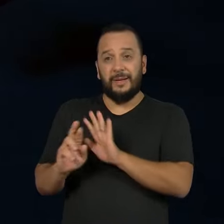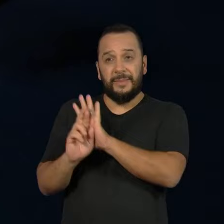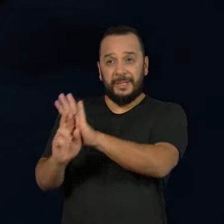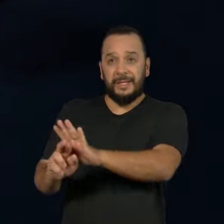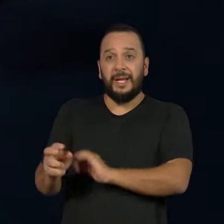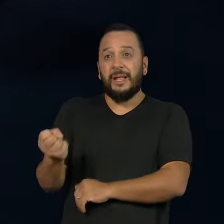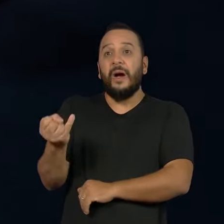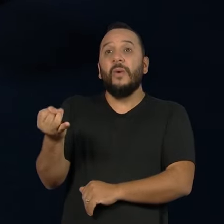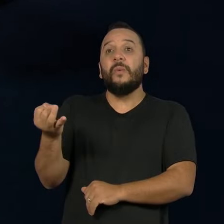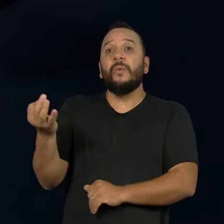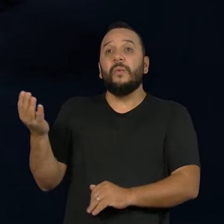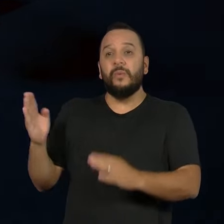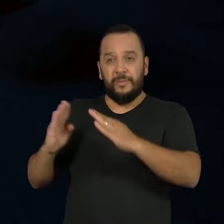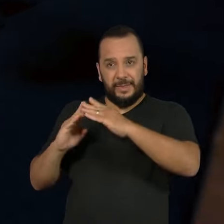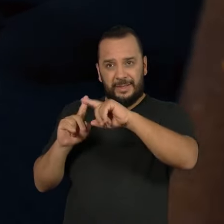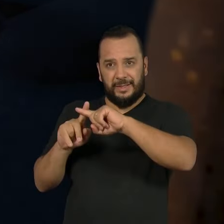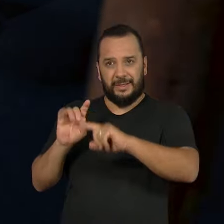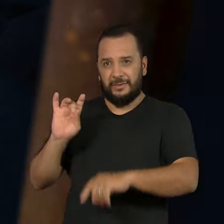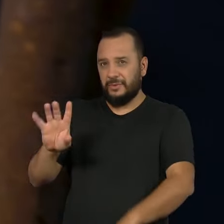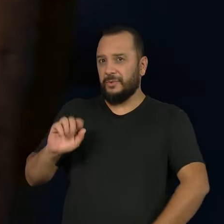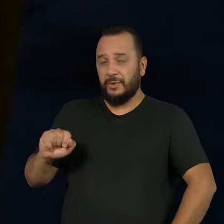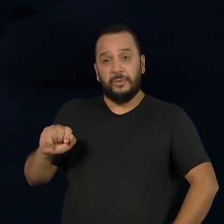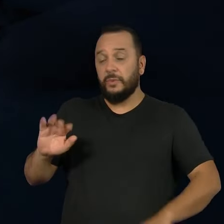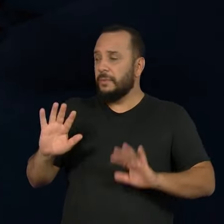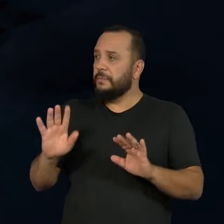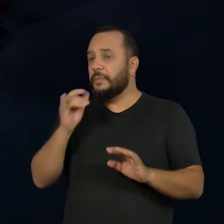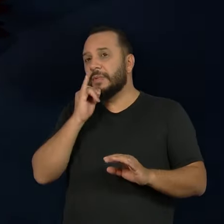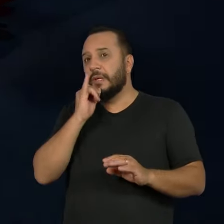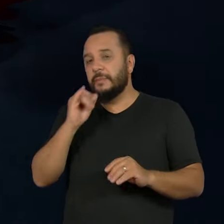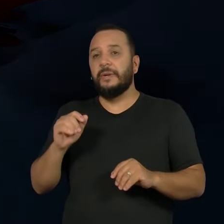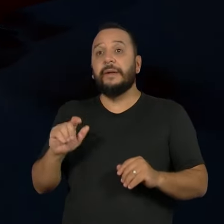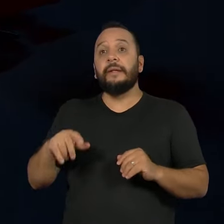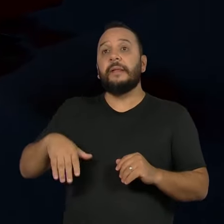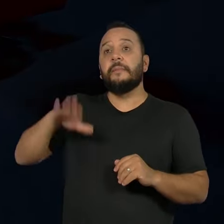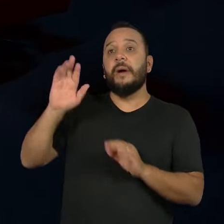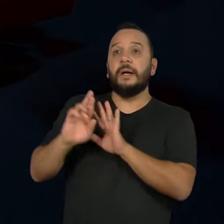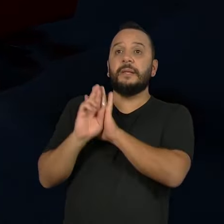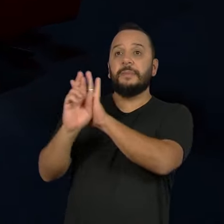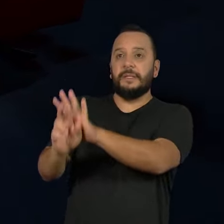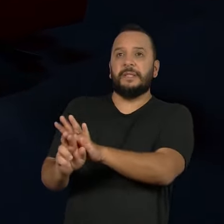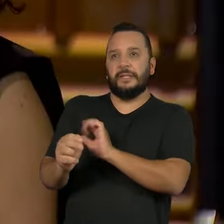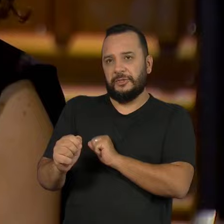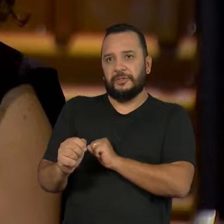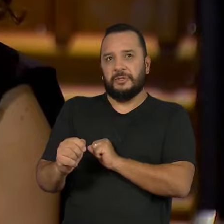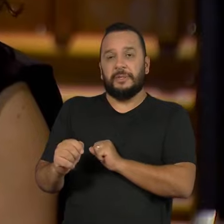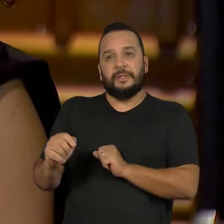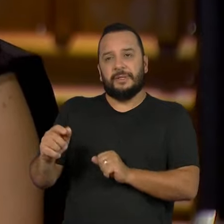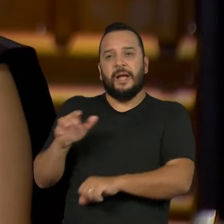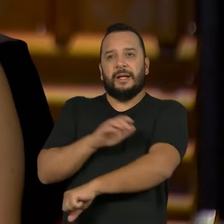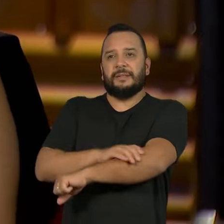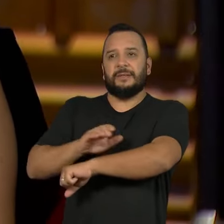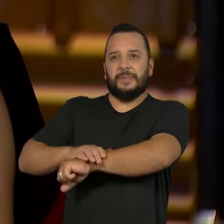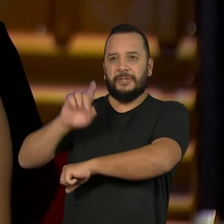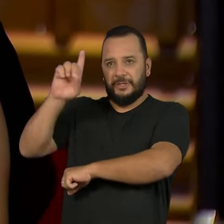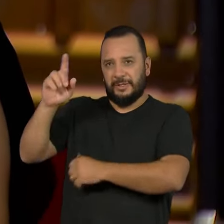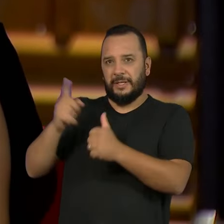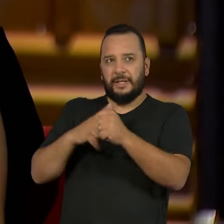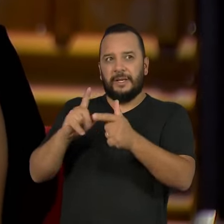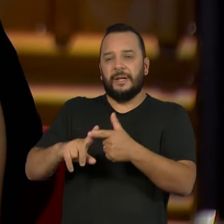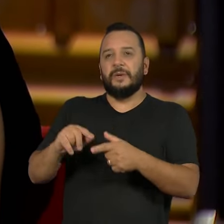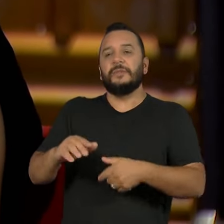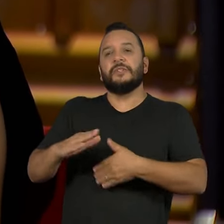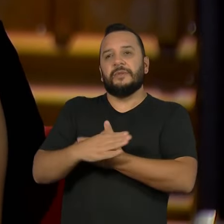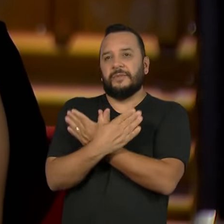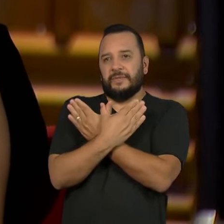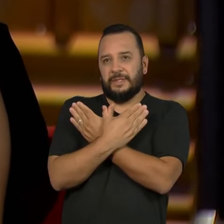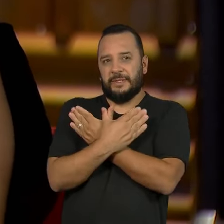na política sempre uma um grande rodízio aí de quem tem mais representantes eleitos na bancada evangélica as assembleias de Deus aigre Universal do Reino